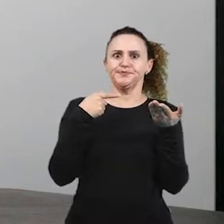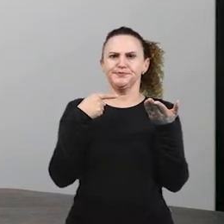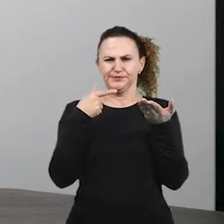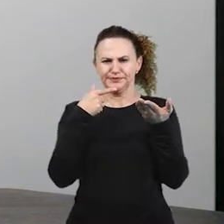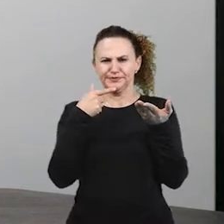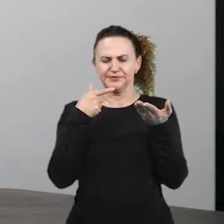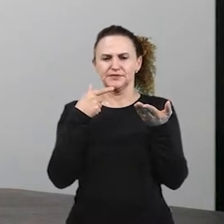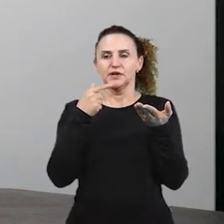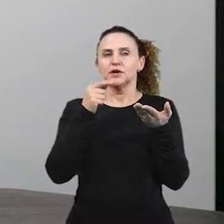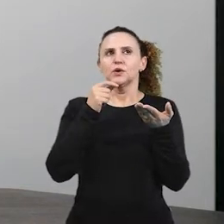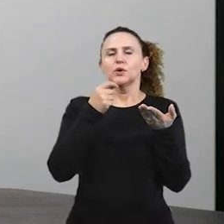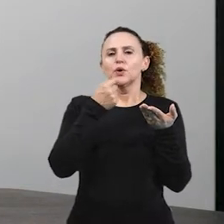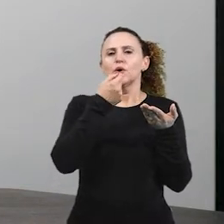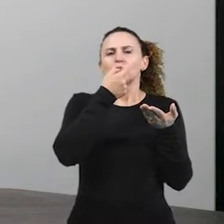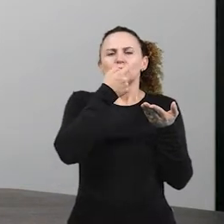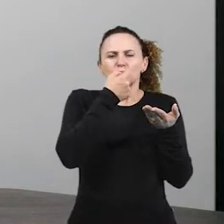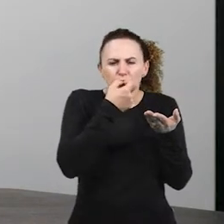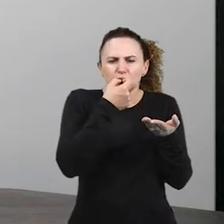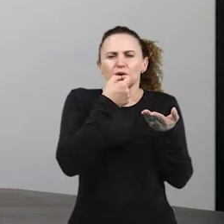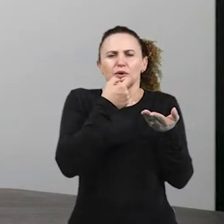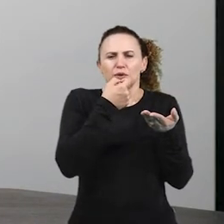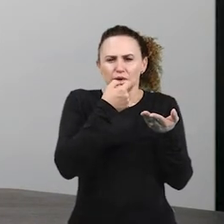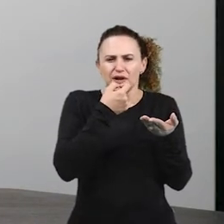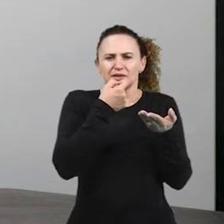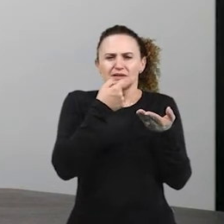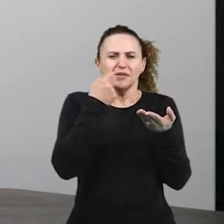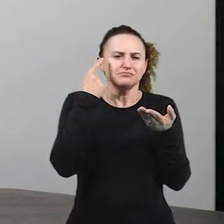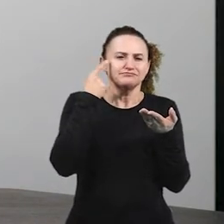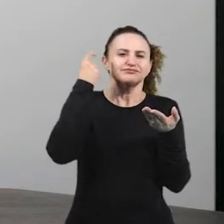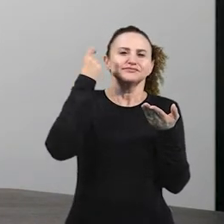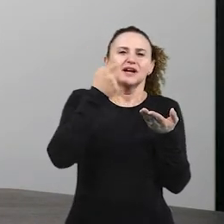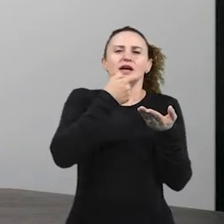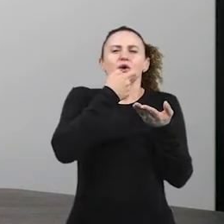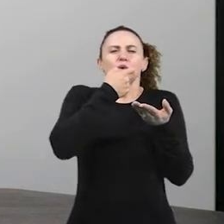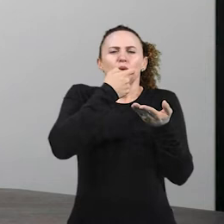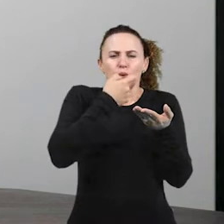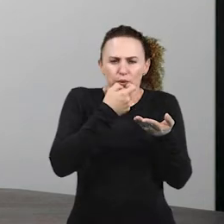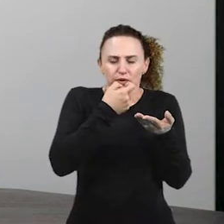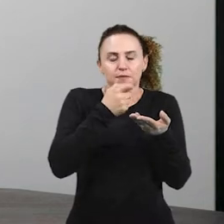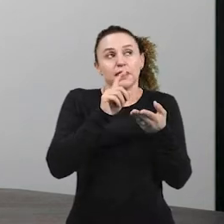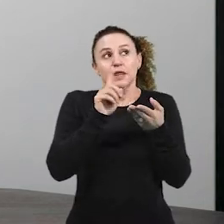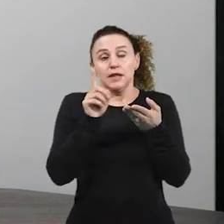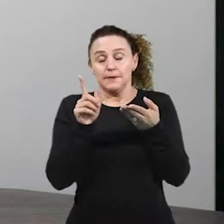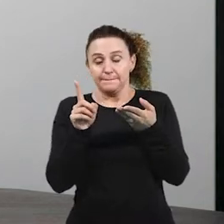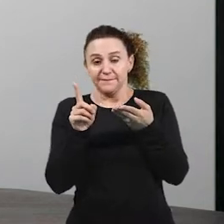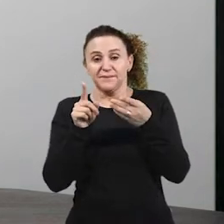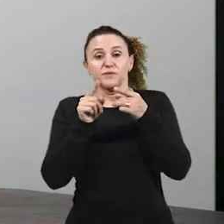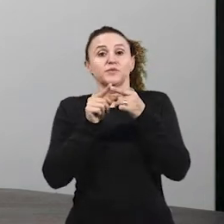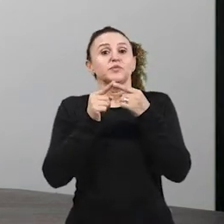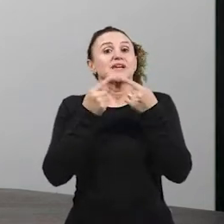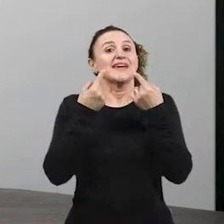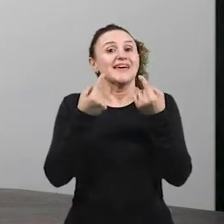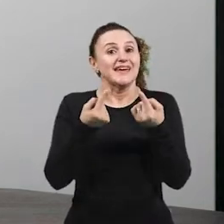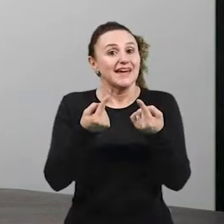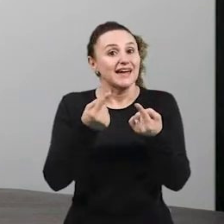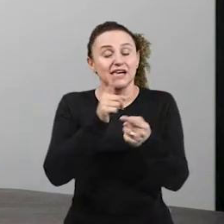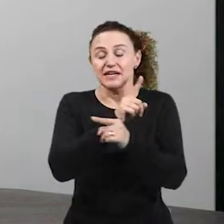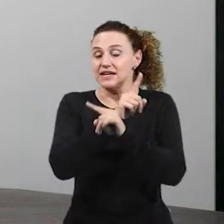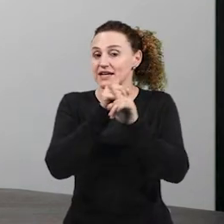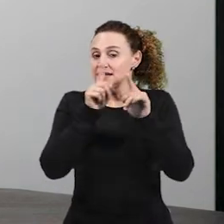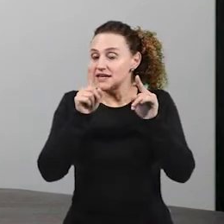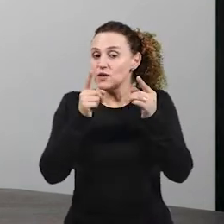estudar umas o vinho porque eu produz esse som não é o sons da fala